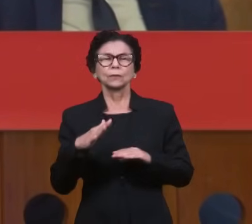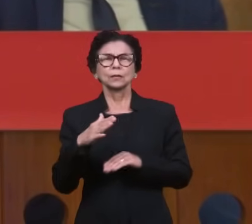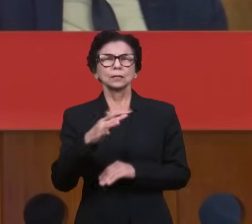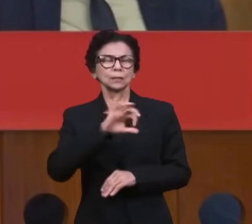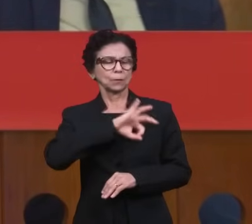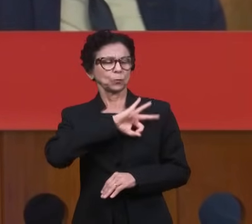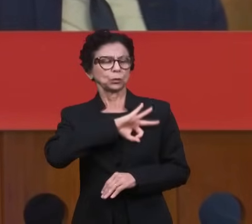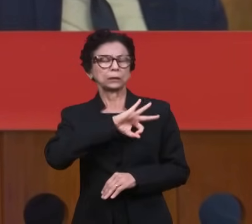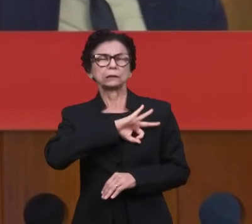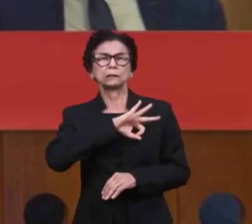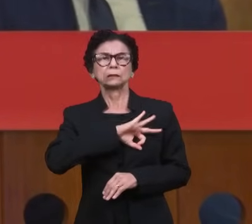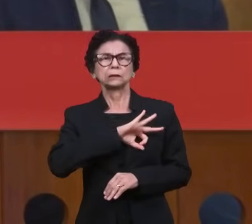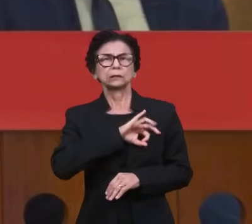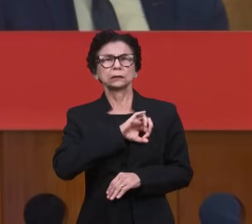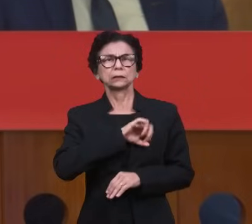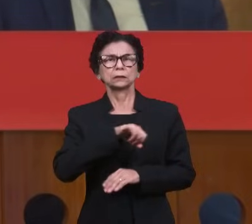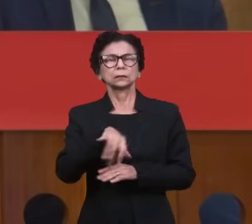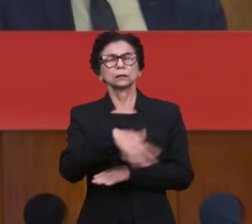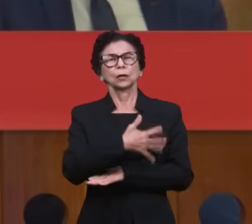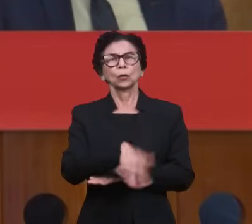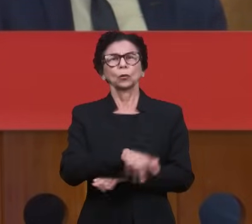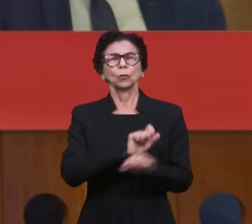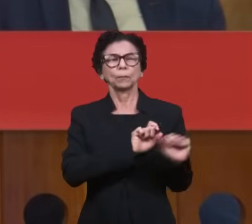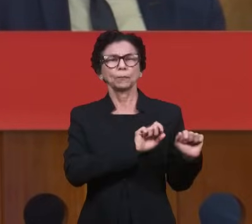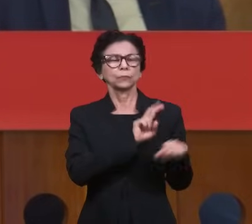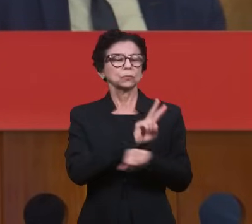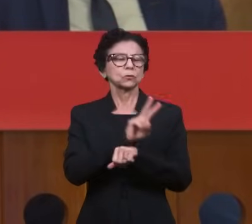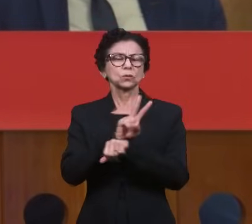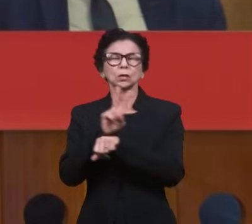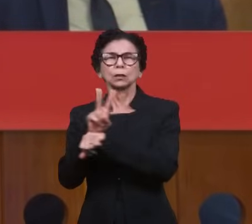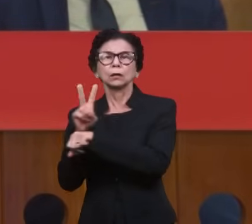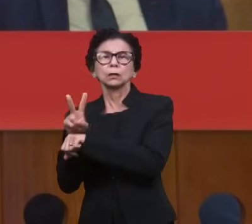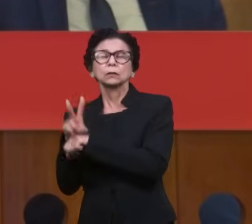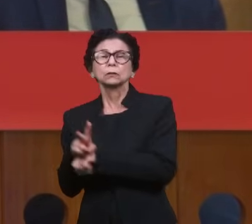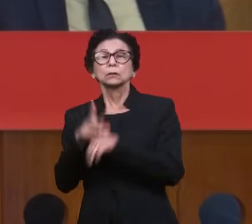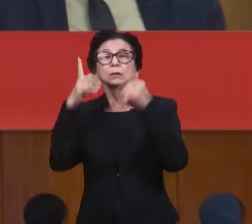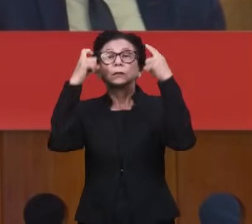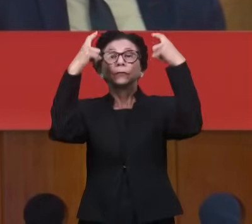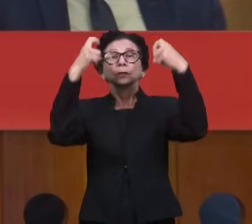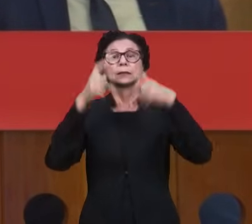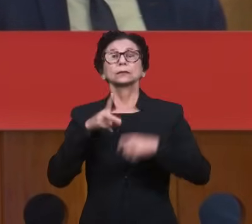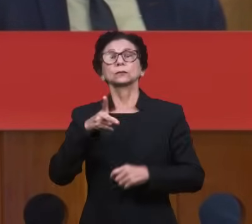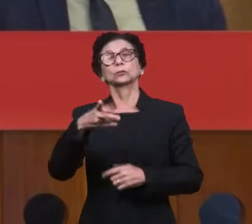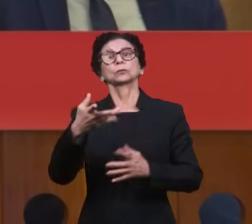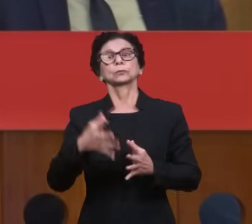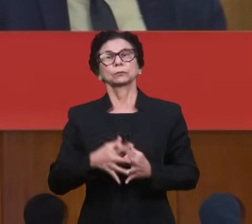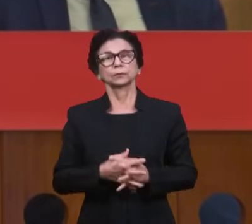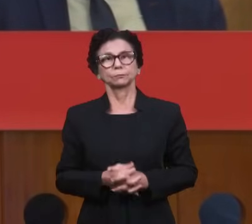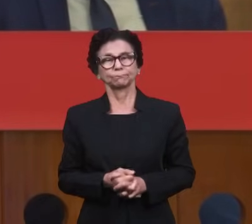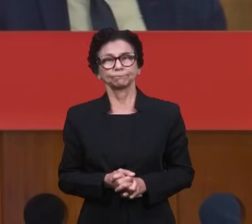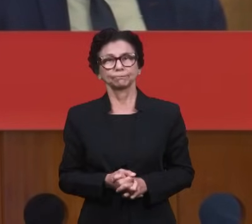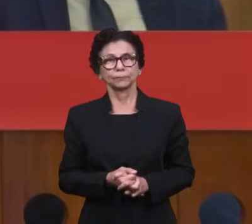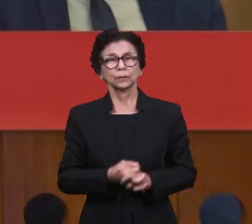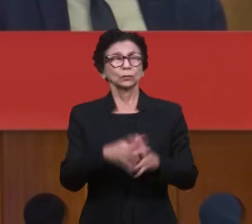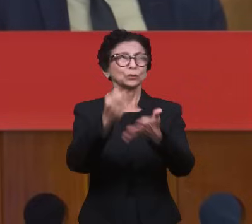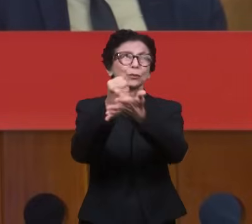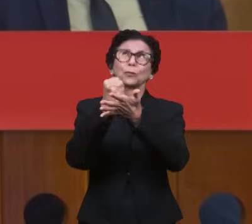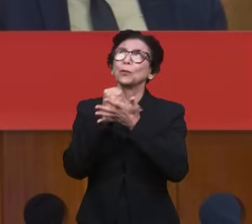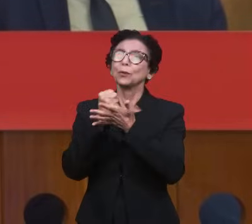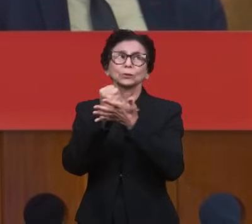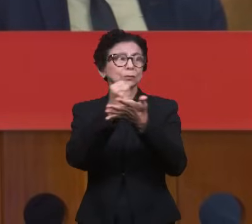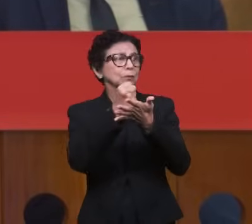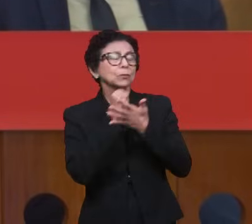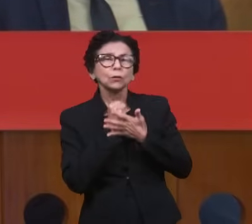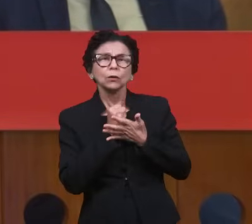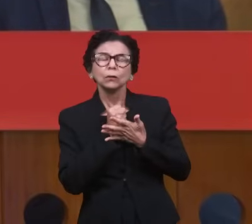à vontade, a violência vai continuar, né? Então, o socorro, não, socorro